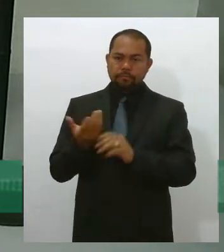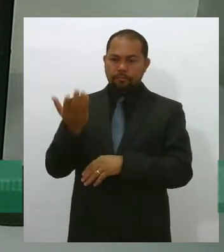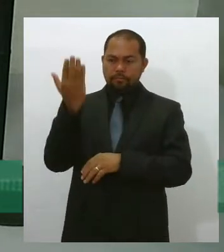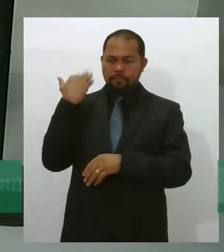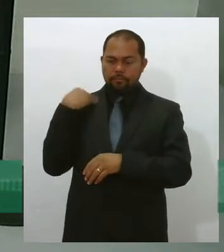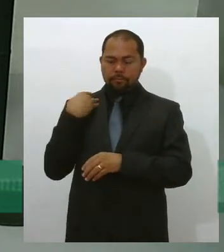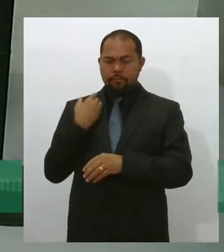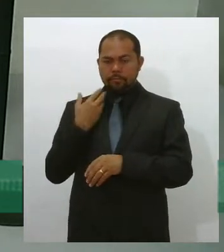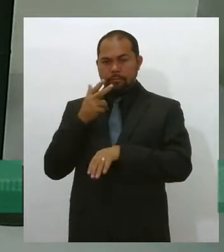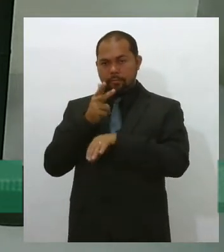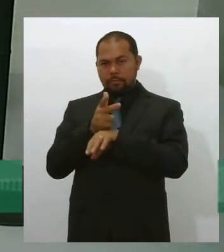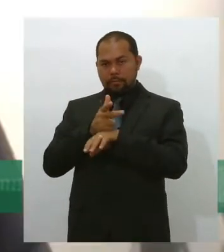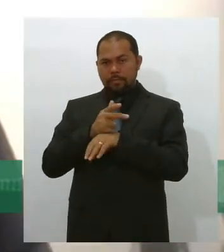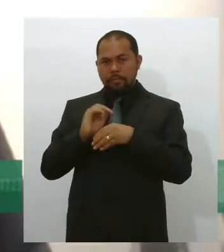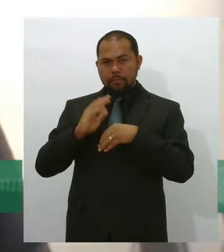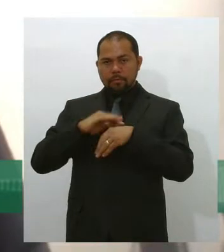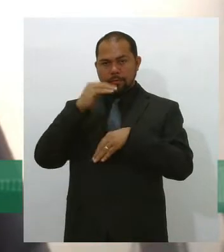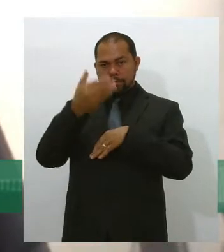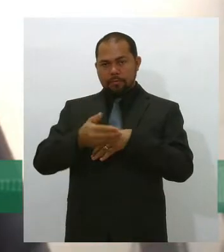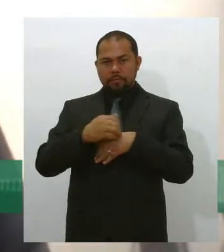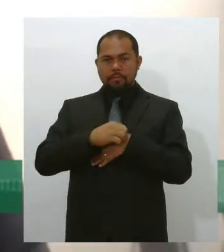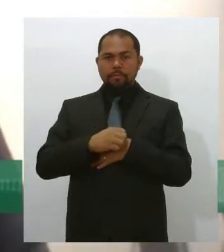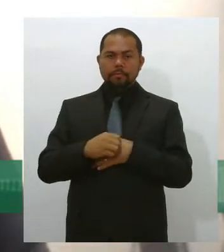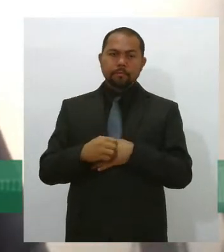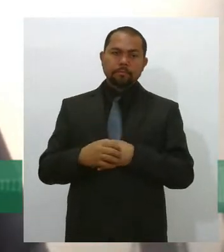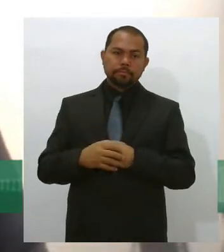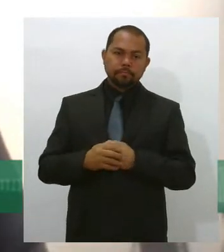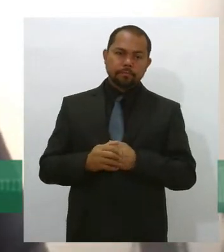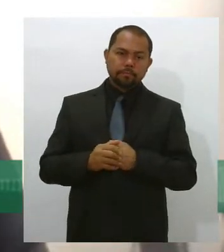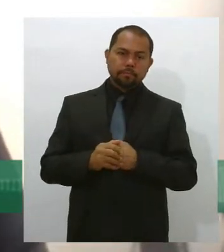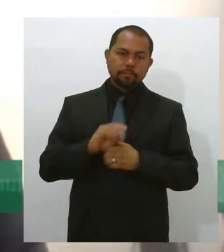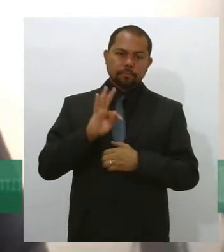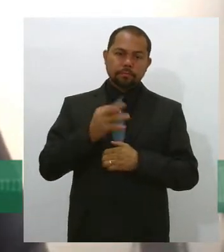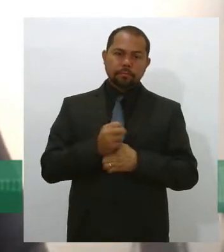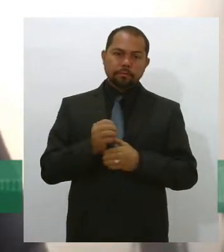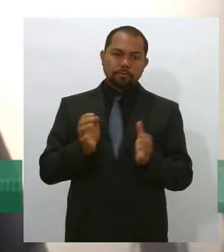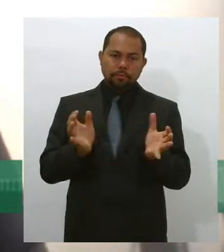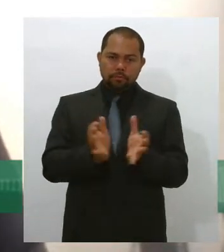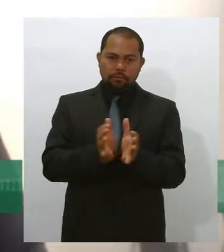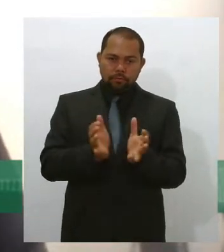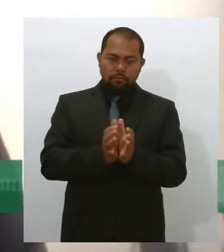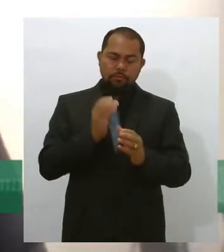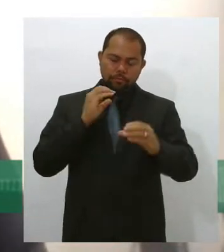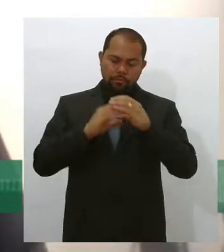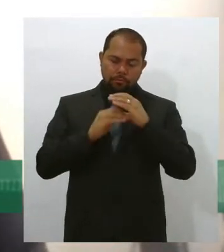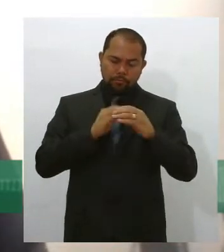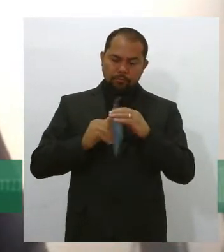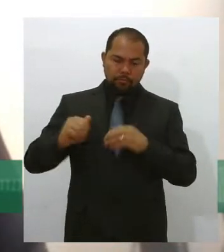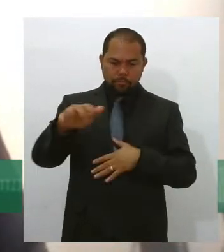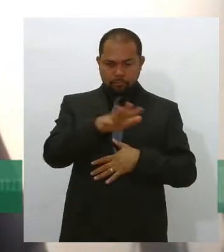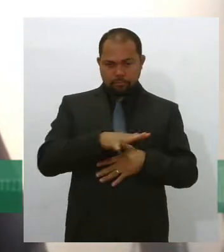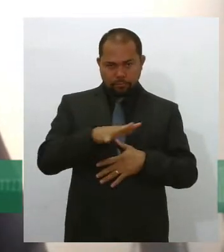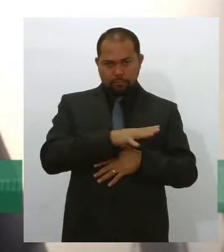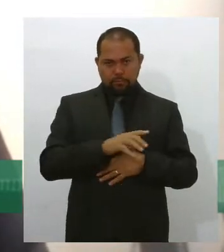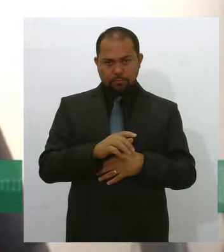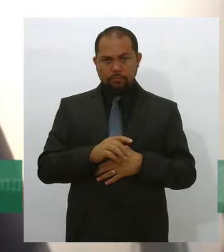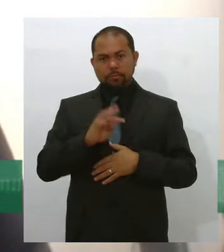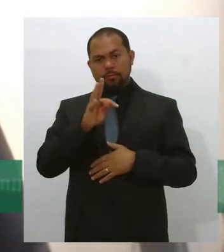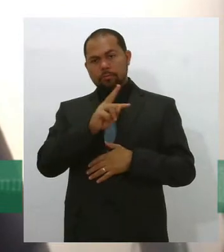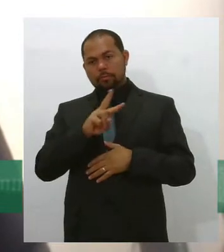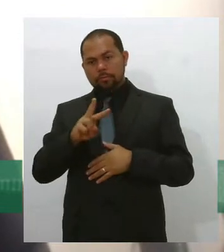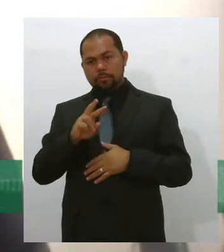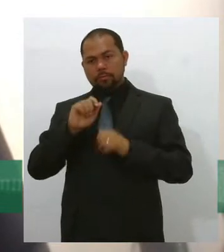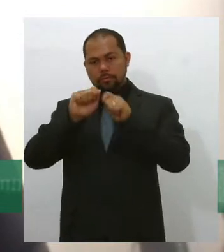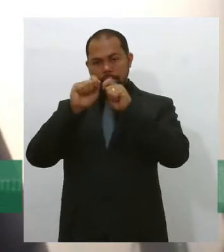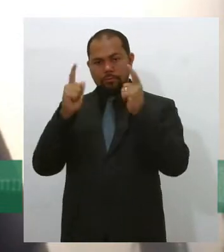frente do programa congresso falta a toda a equipe de comunicação em geral da TV das atrativa de Sergipe